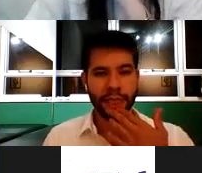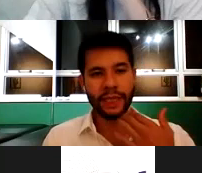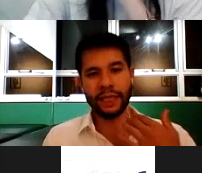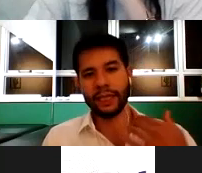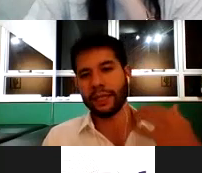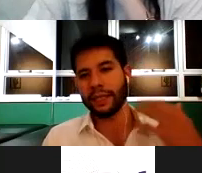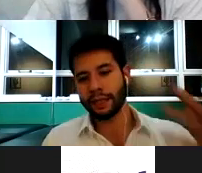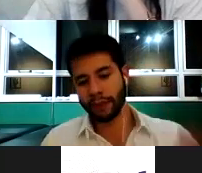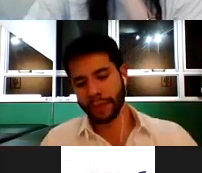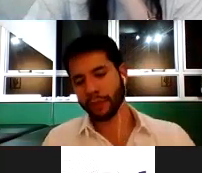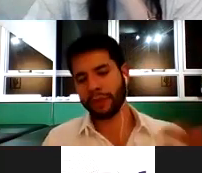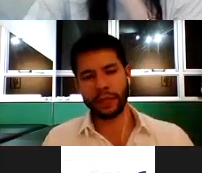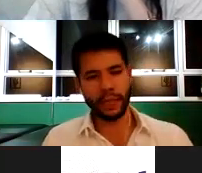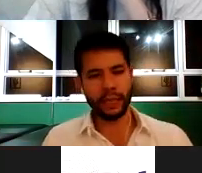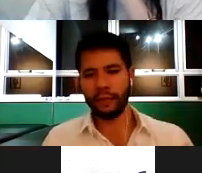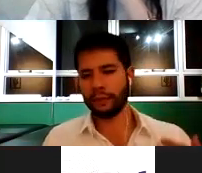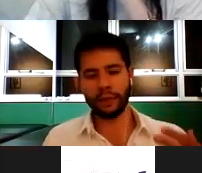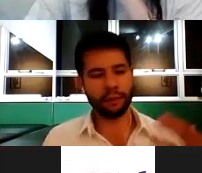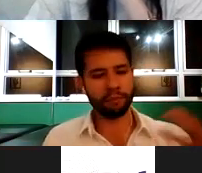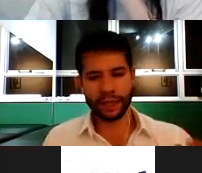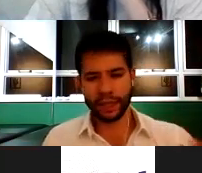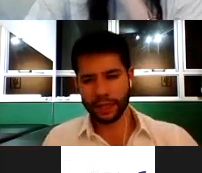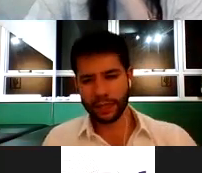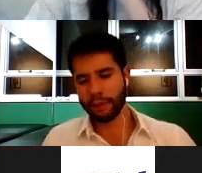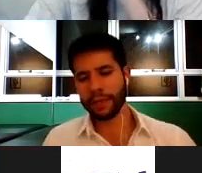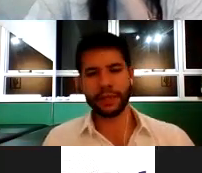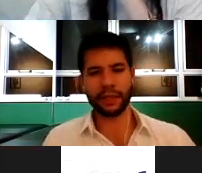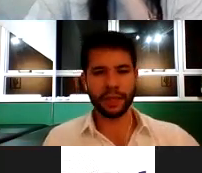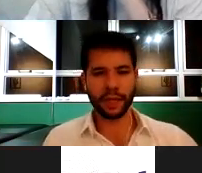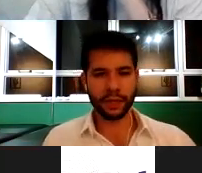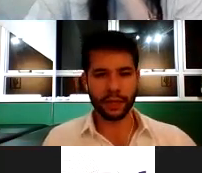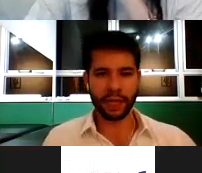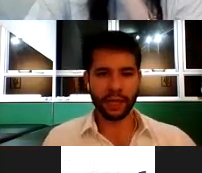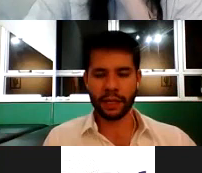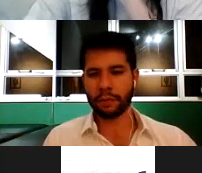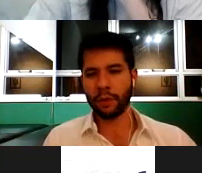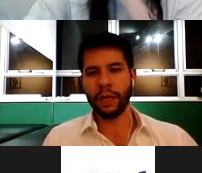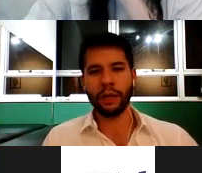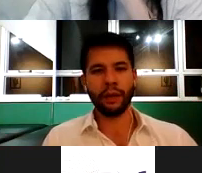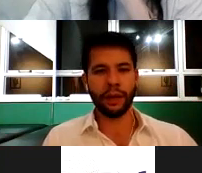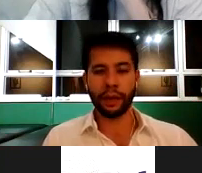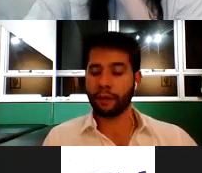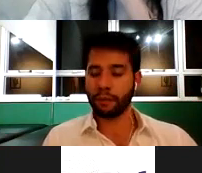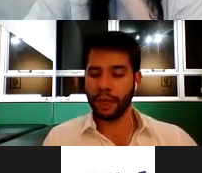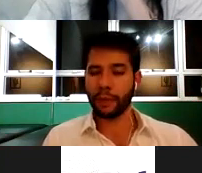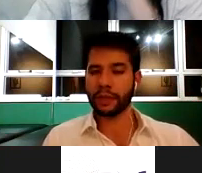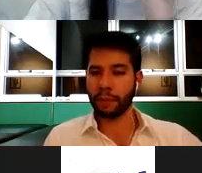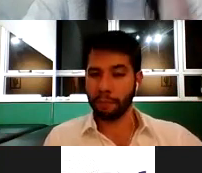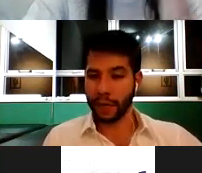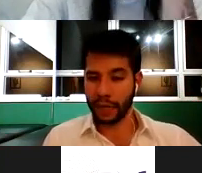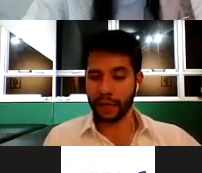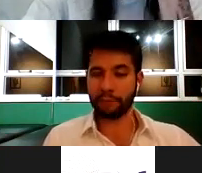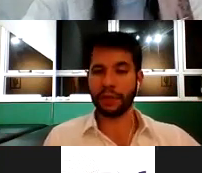pós-escolarização. Essa família é muito fraquinho, as crianças com a mesma síndrome são assim mesmo, que a família pode